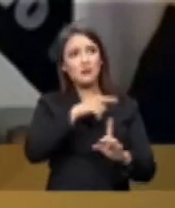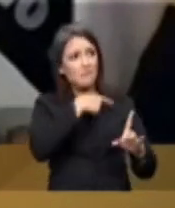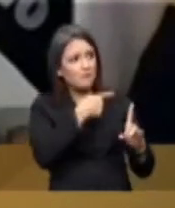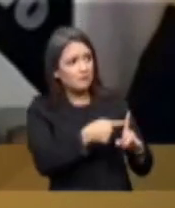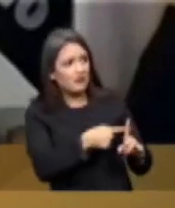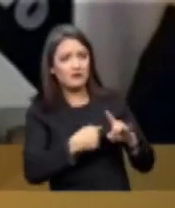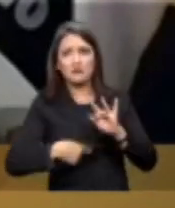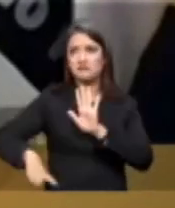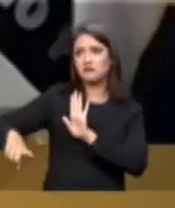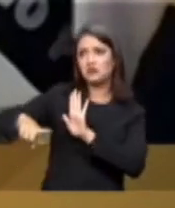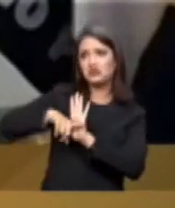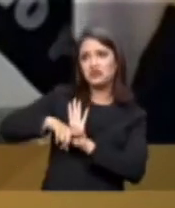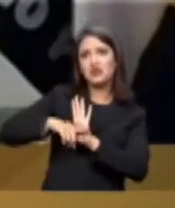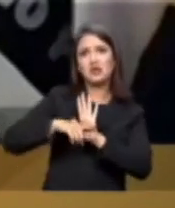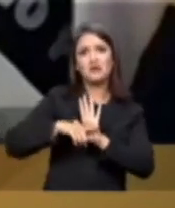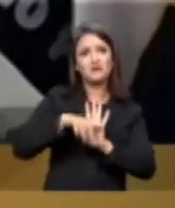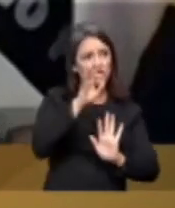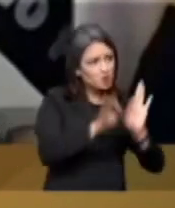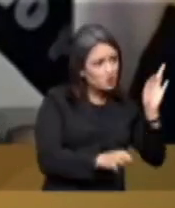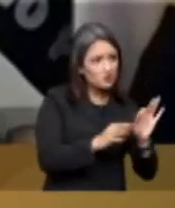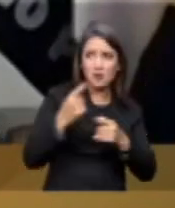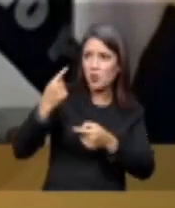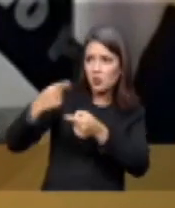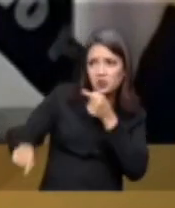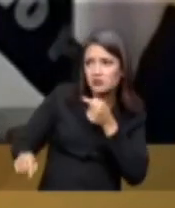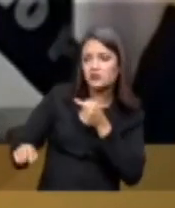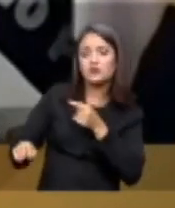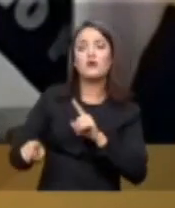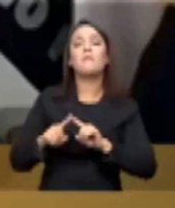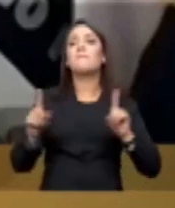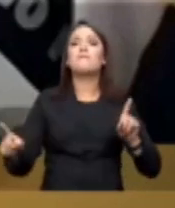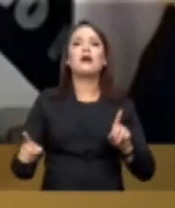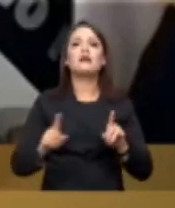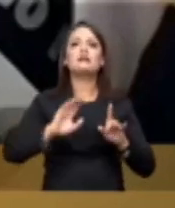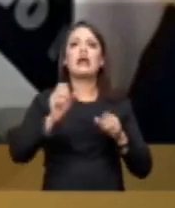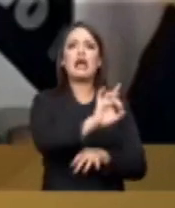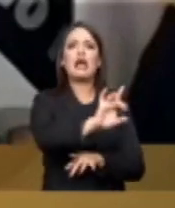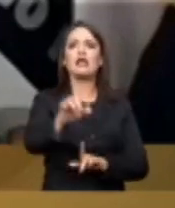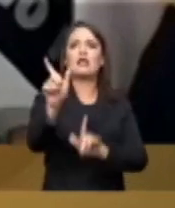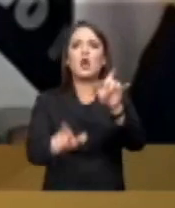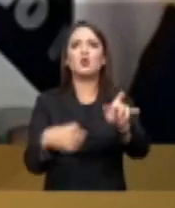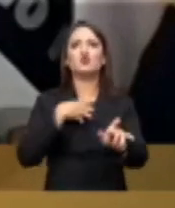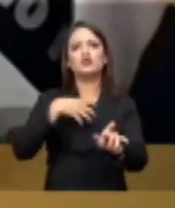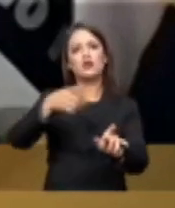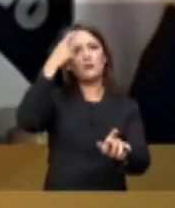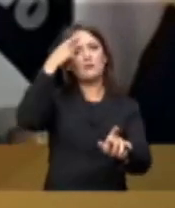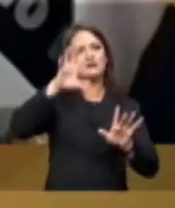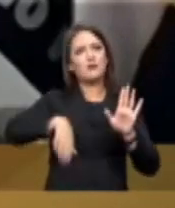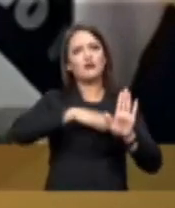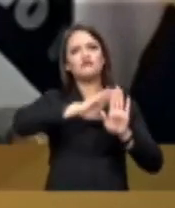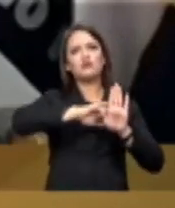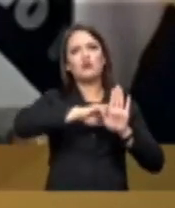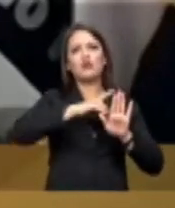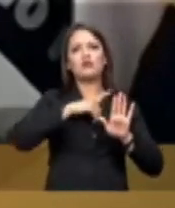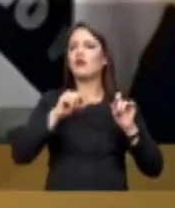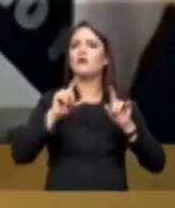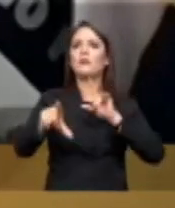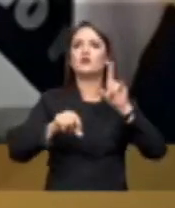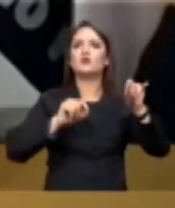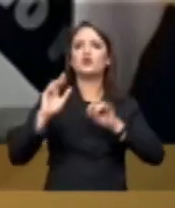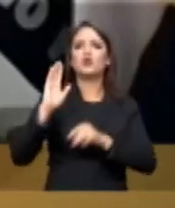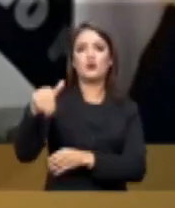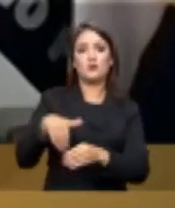E ressalte, meio pelo qual sustenta sua própria ideologia e dá a conhecer as suas preferências